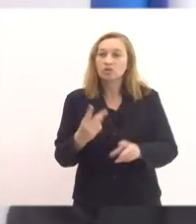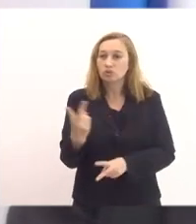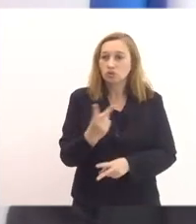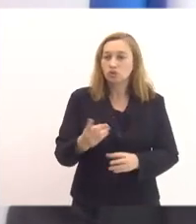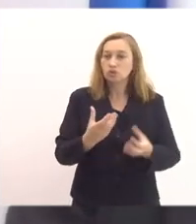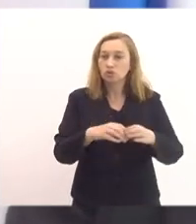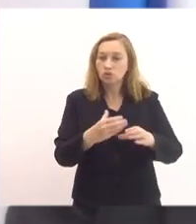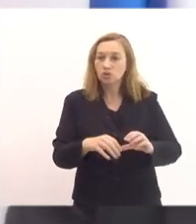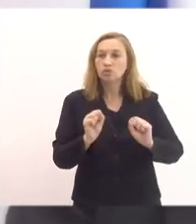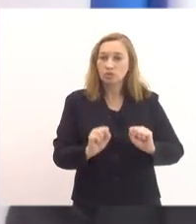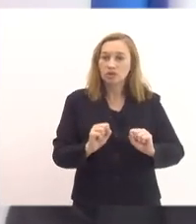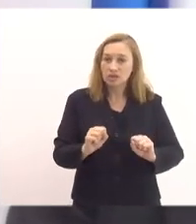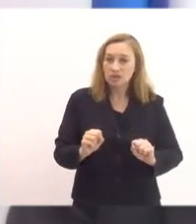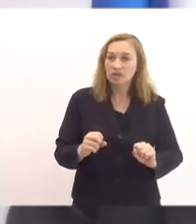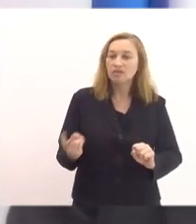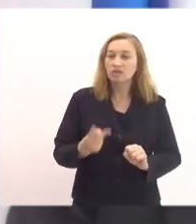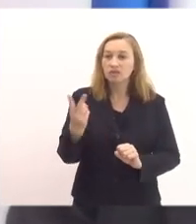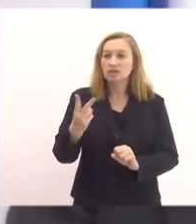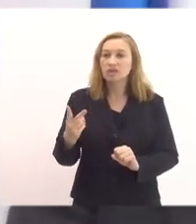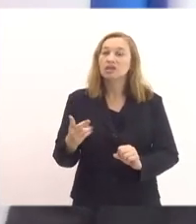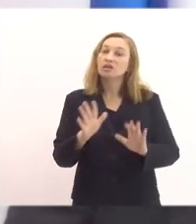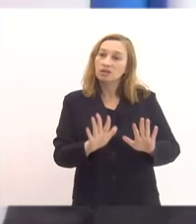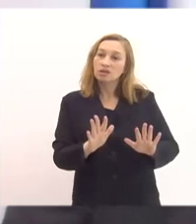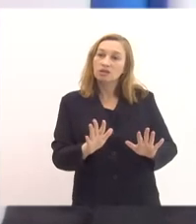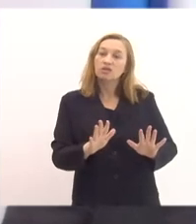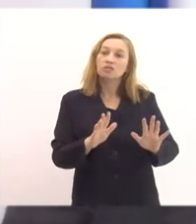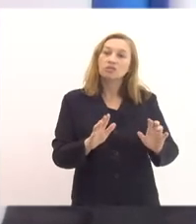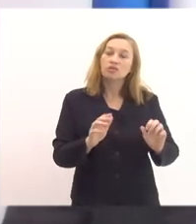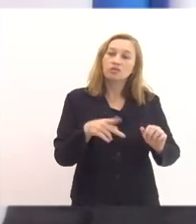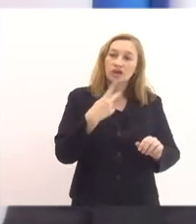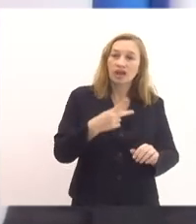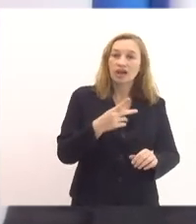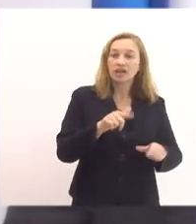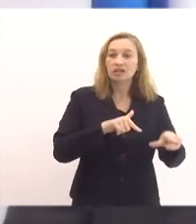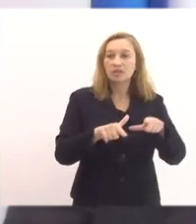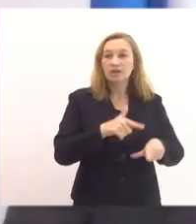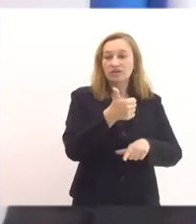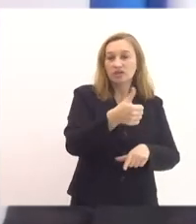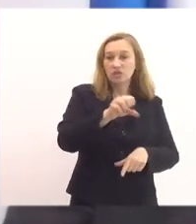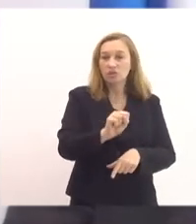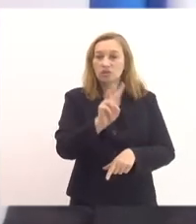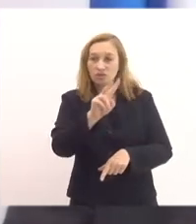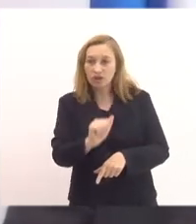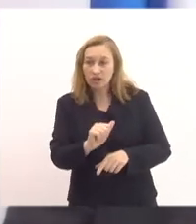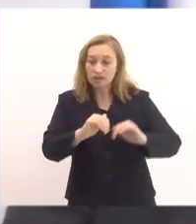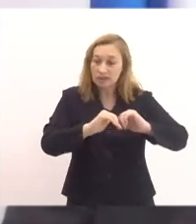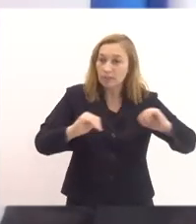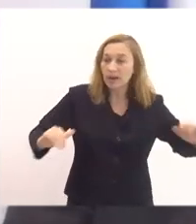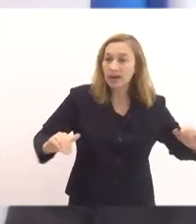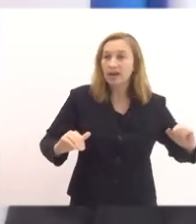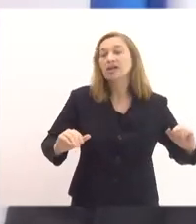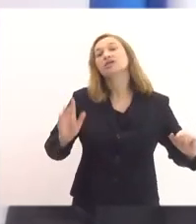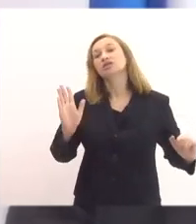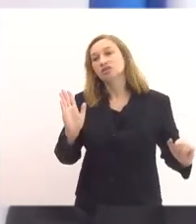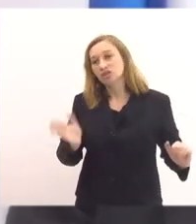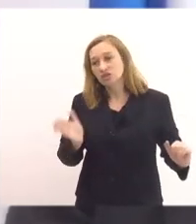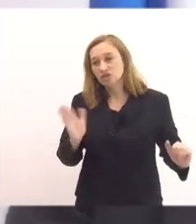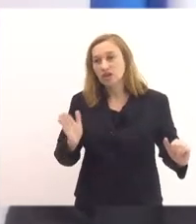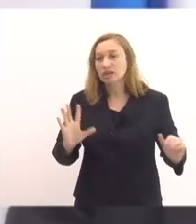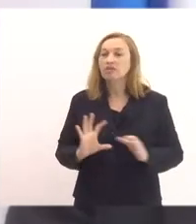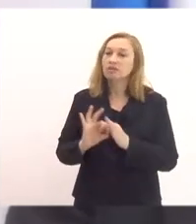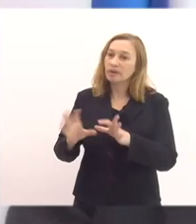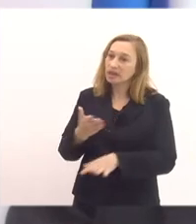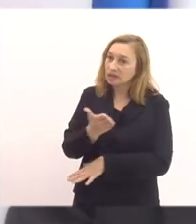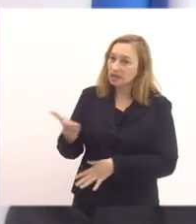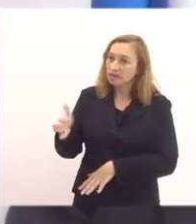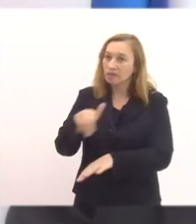concursos possam ser contemplados, deixando claro que a gente vai trabalhar 28 vagas de guarda-vidas apartado dessas que já estão disponíveis aí